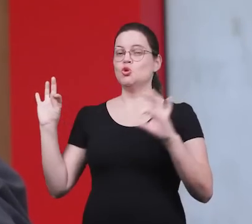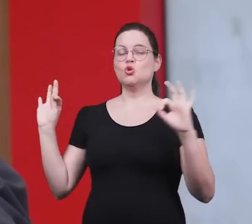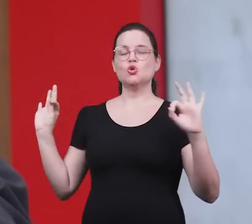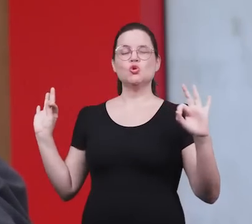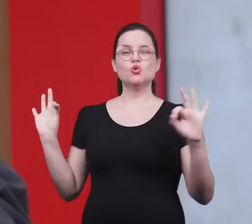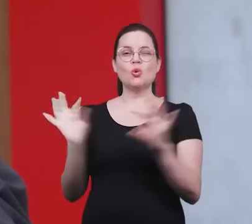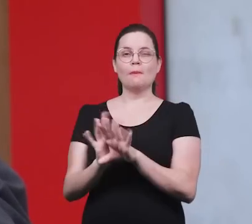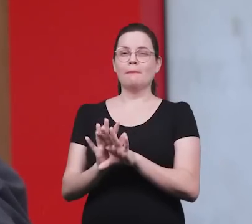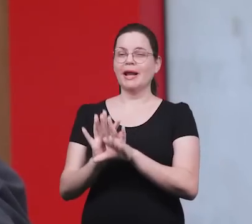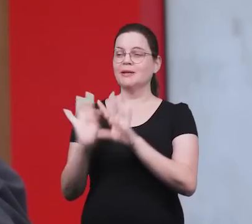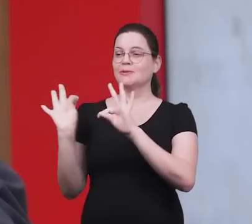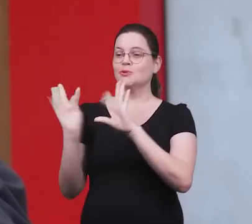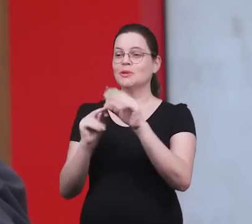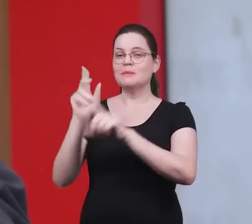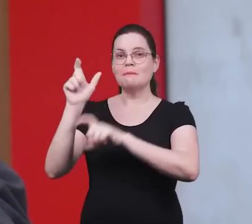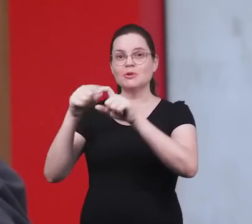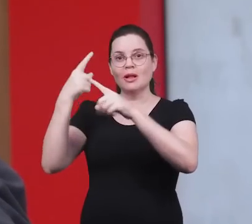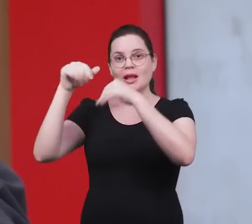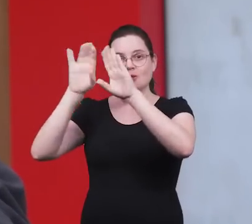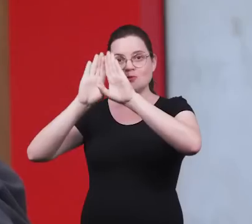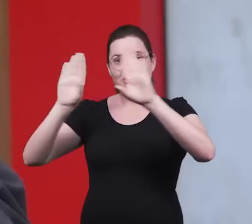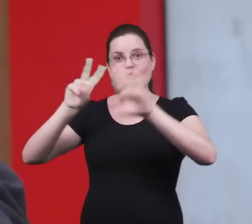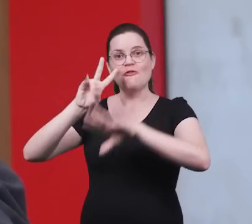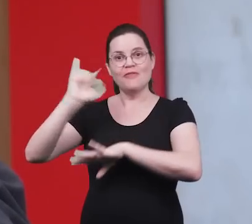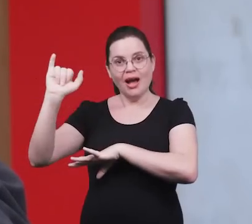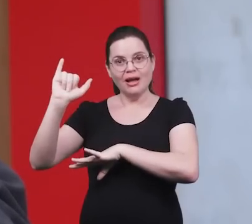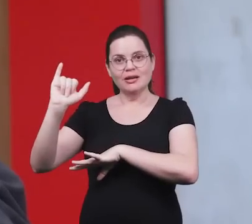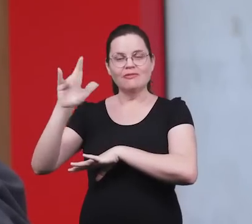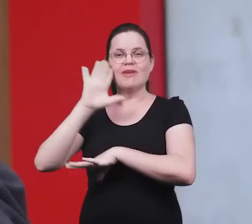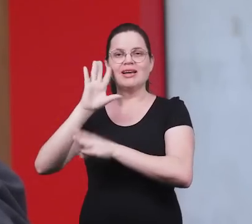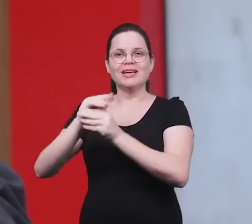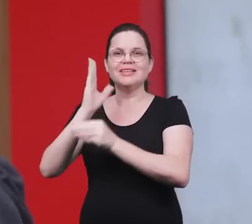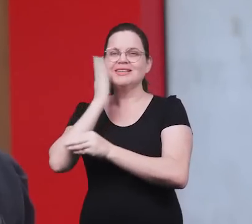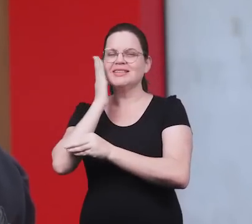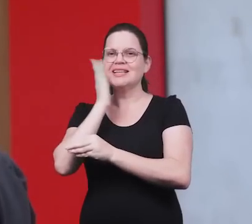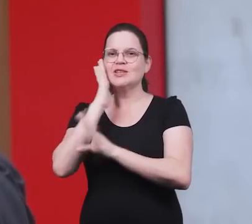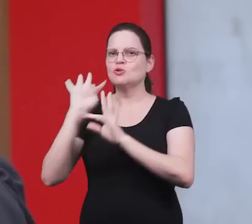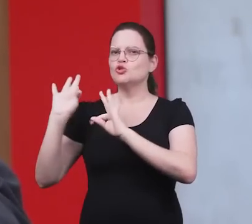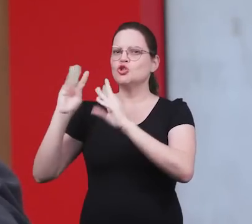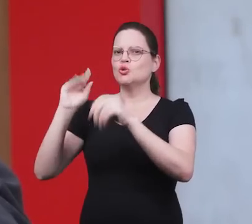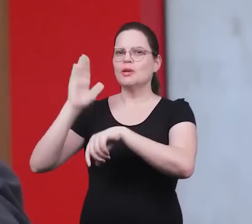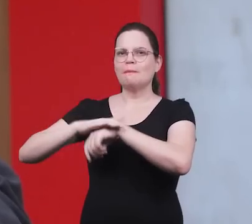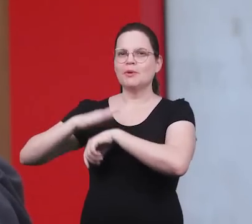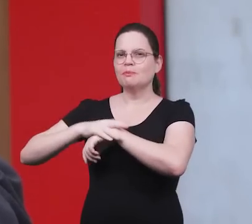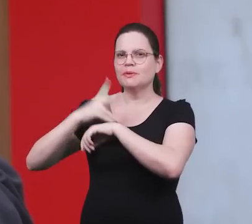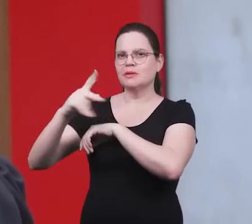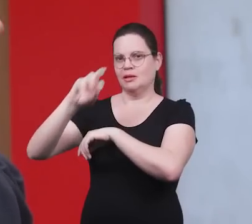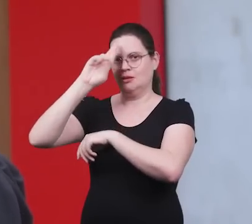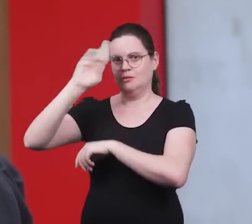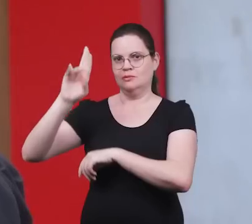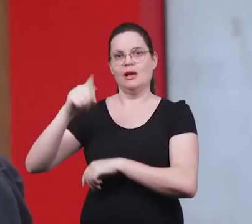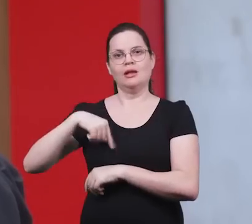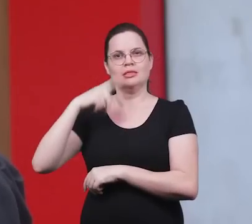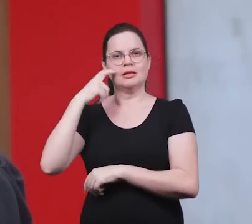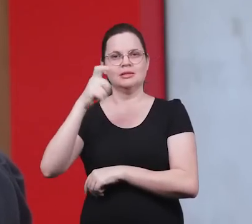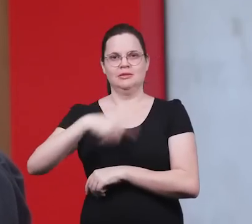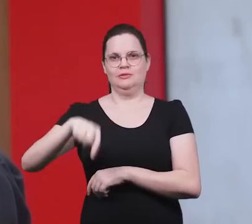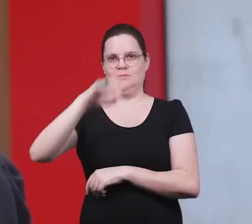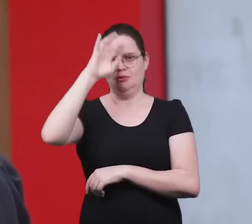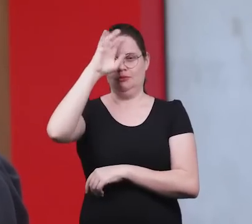100% das pessoas que entrarem no céu entenderão que tudo veio do Senhor. Graças a Deus. Muito interessante nós aprendermos